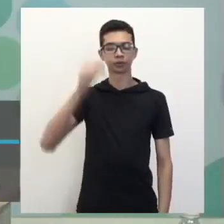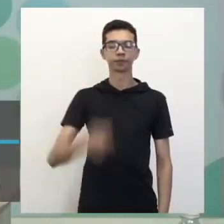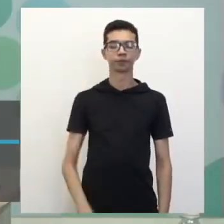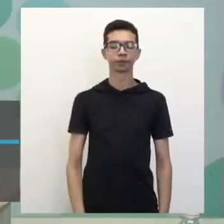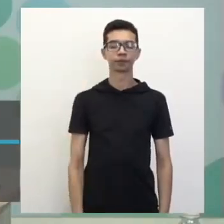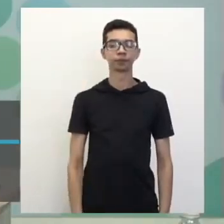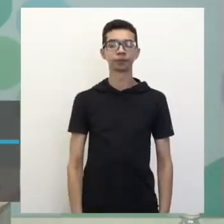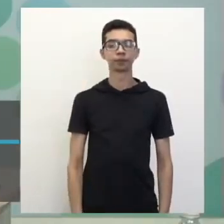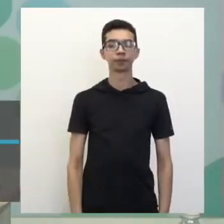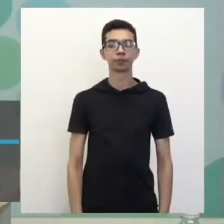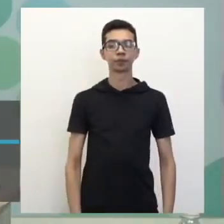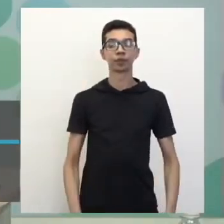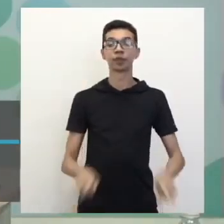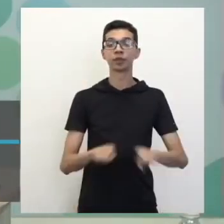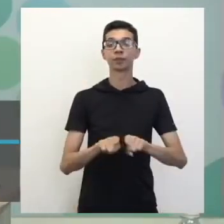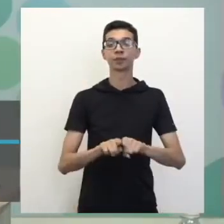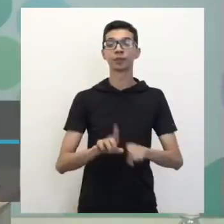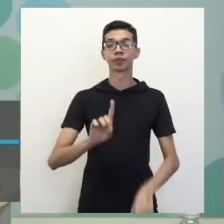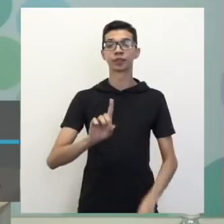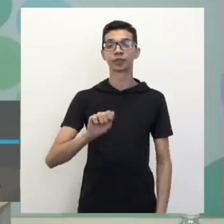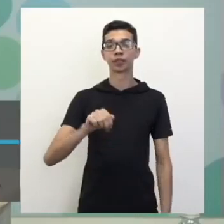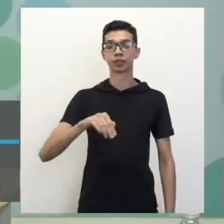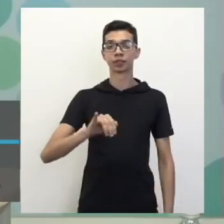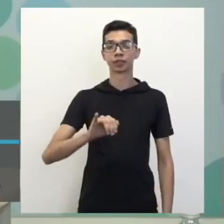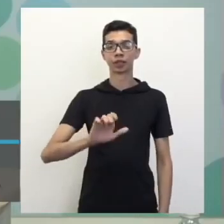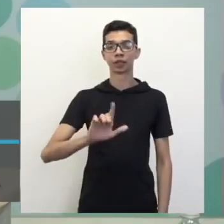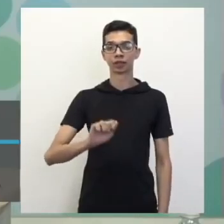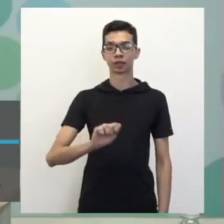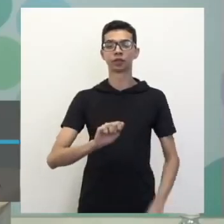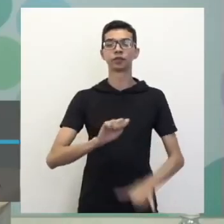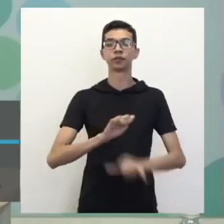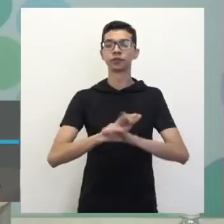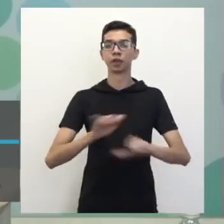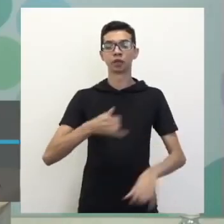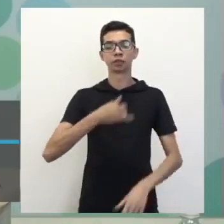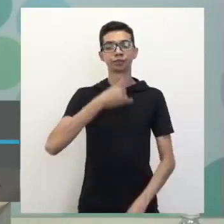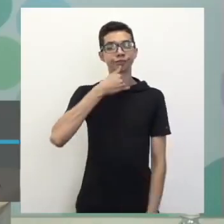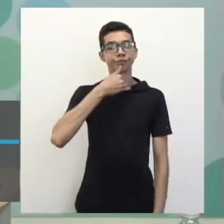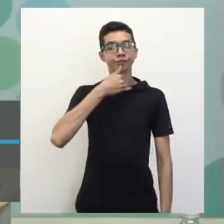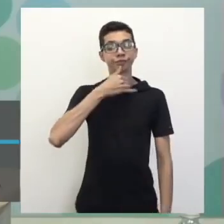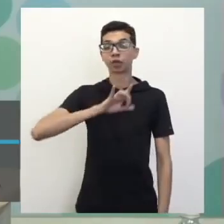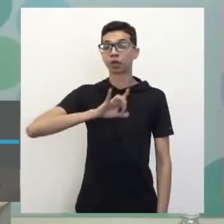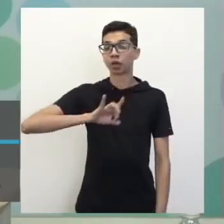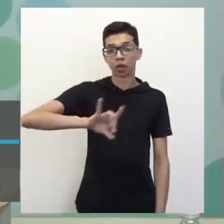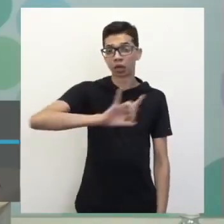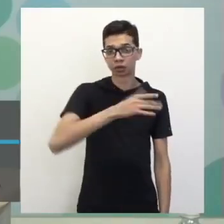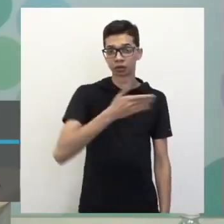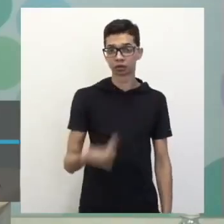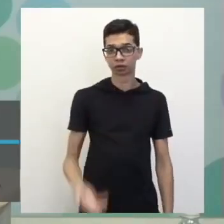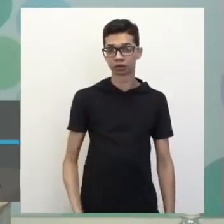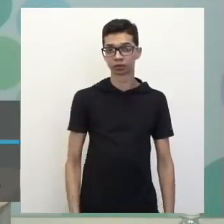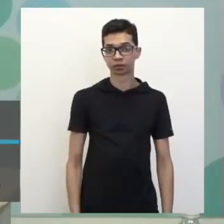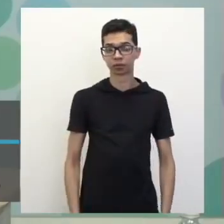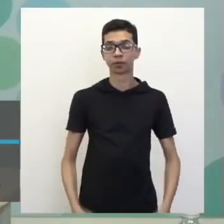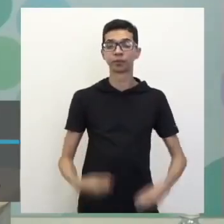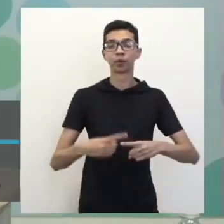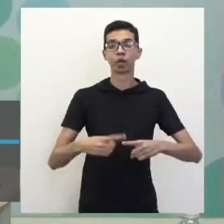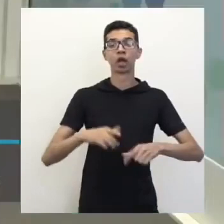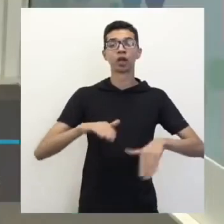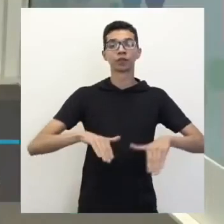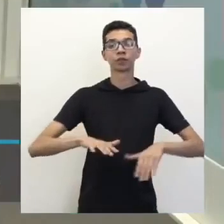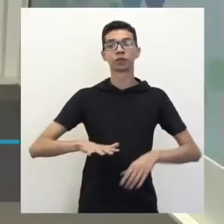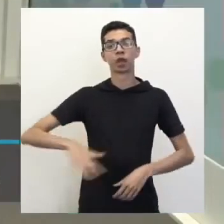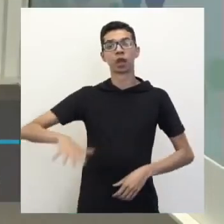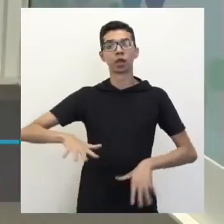cultura. E a Daniela cita aqui, ó, infelizmente nós mesmos, a separação em algumas áreas por gênero.